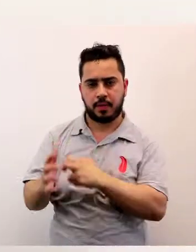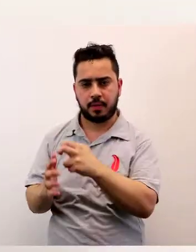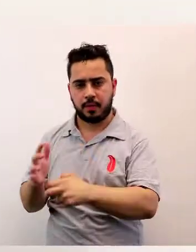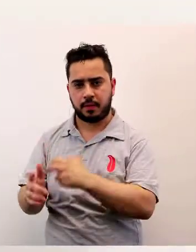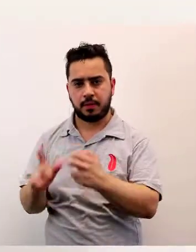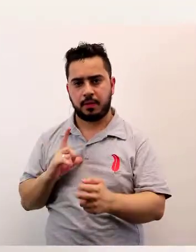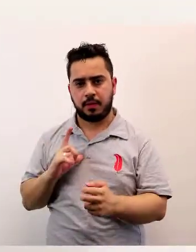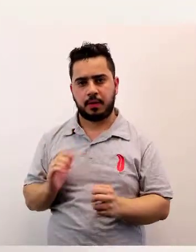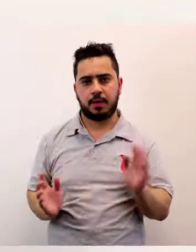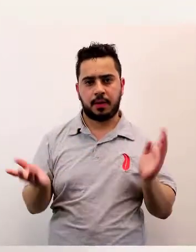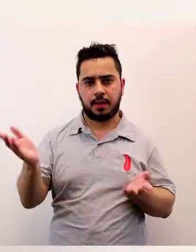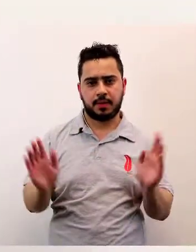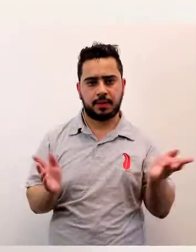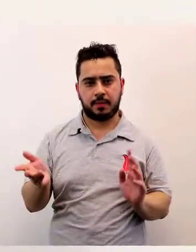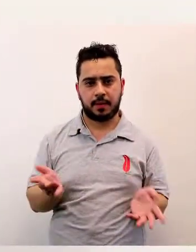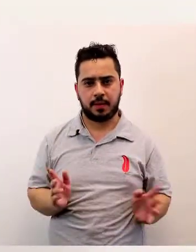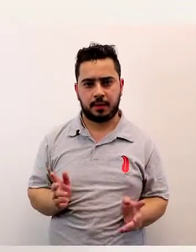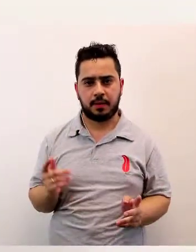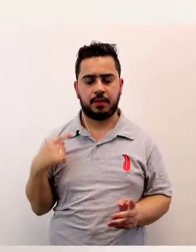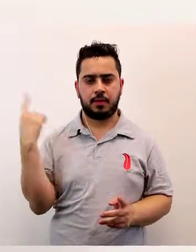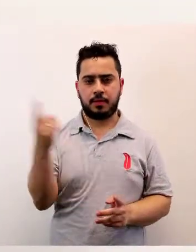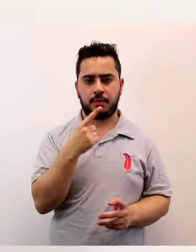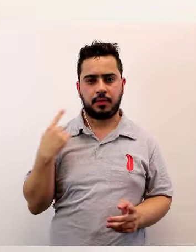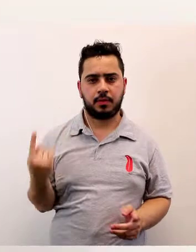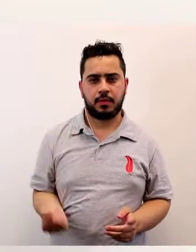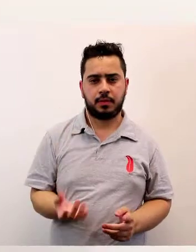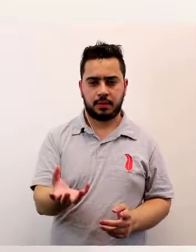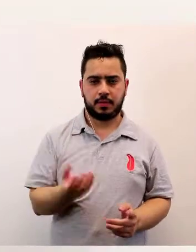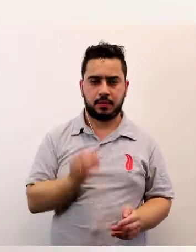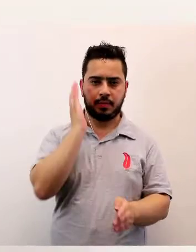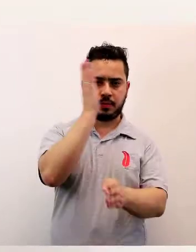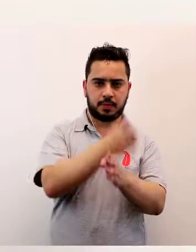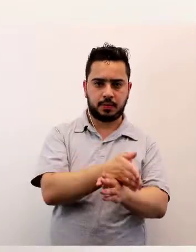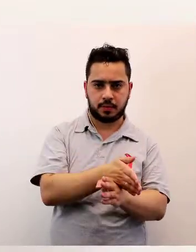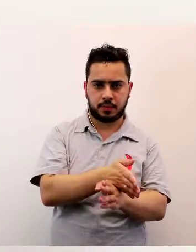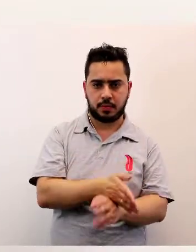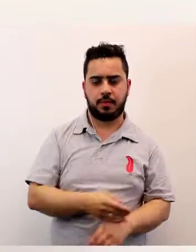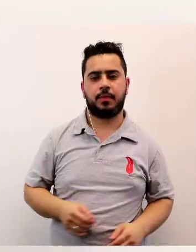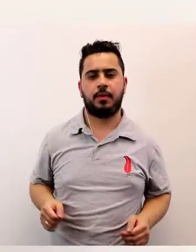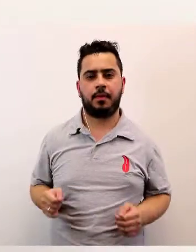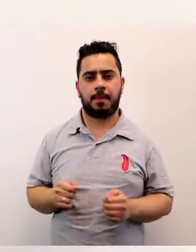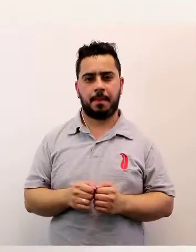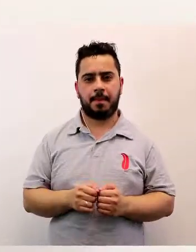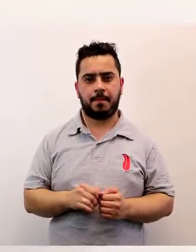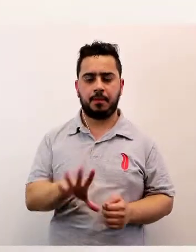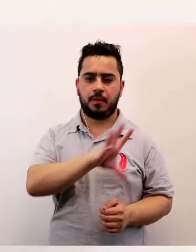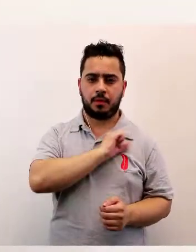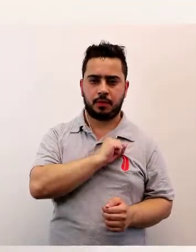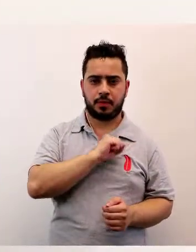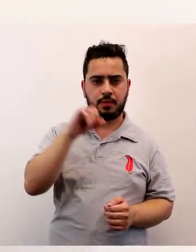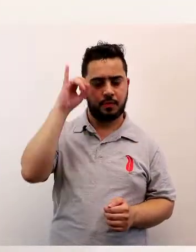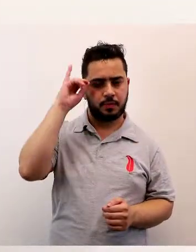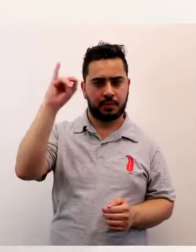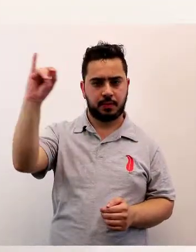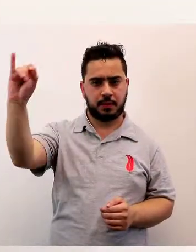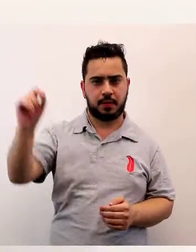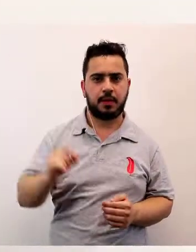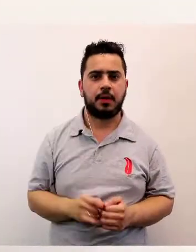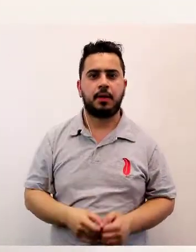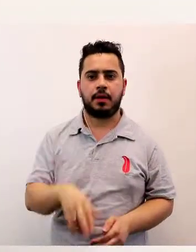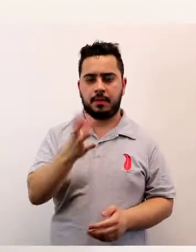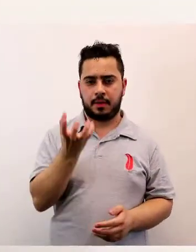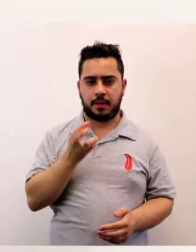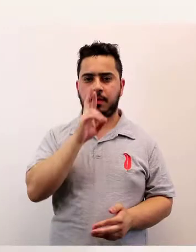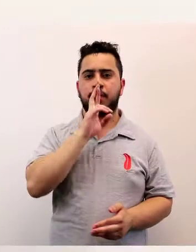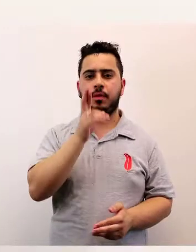tem realmente acessibilidade nos pontos de vendas de lojas físicas? É isso que a gente quer descobrir e levar essa informação para você de forma